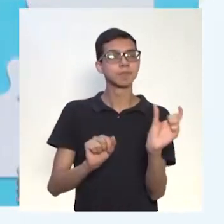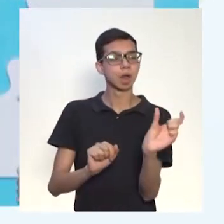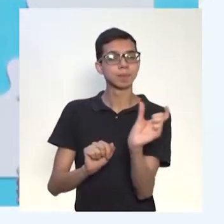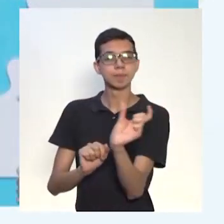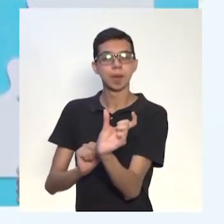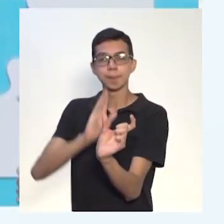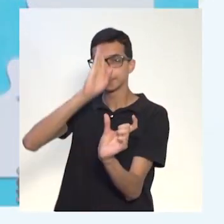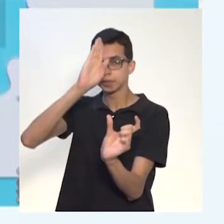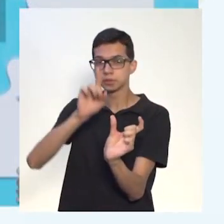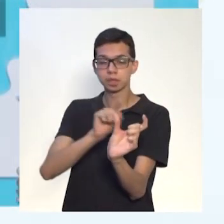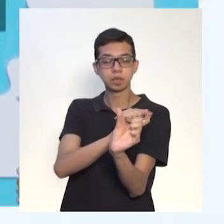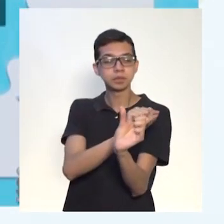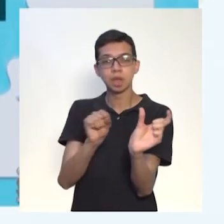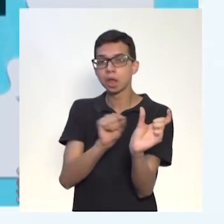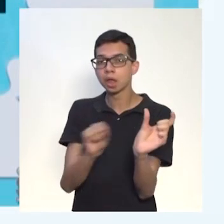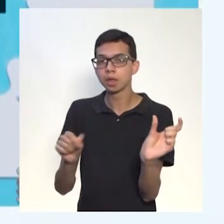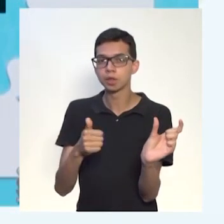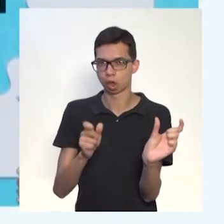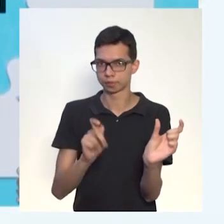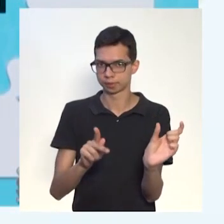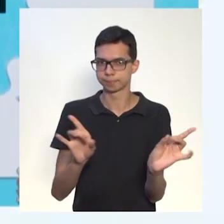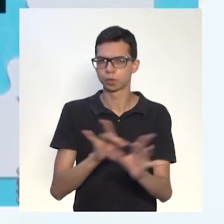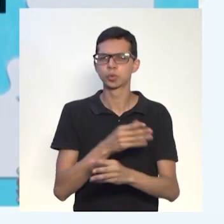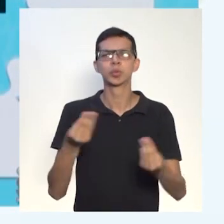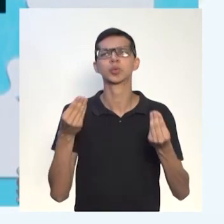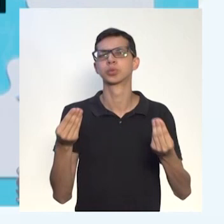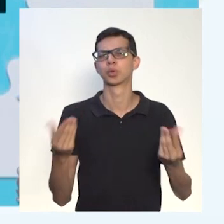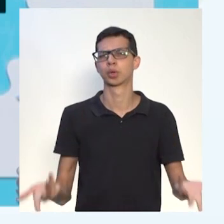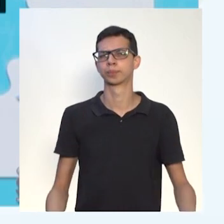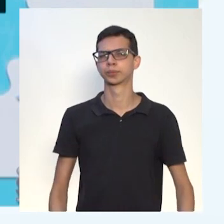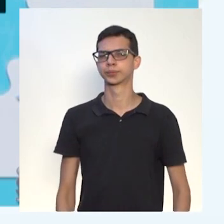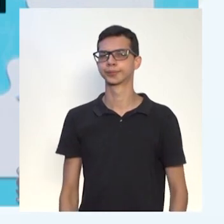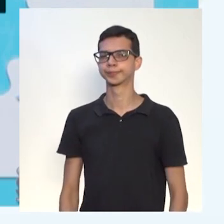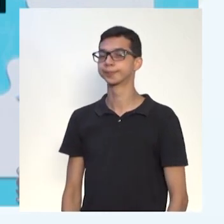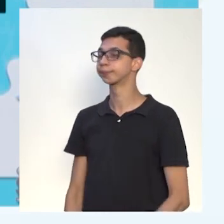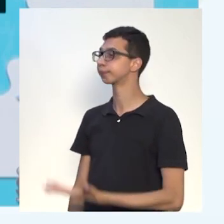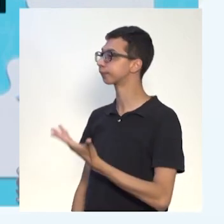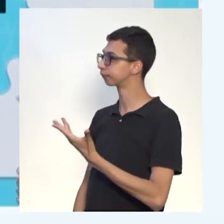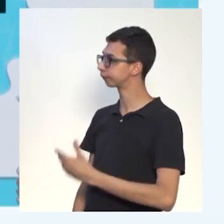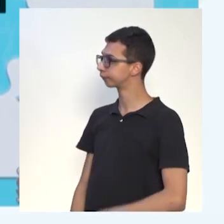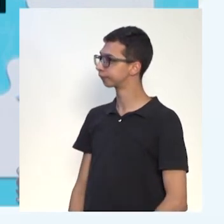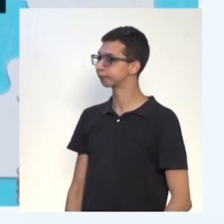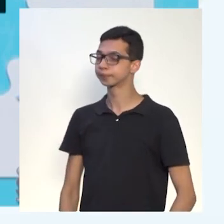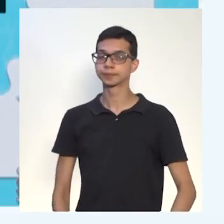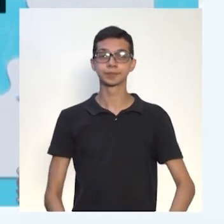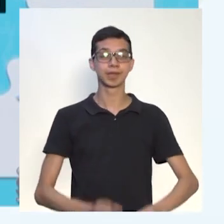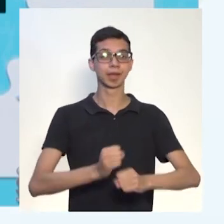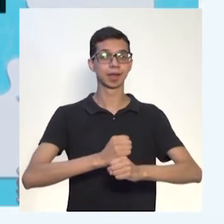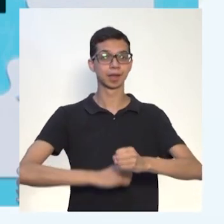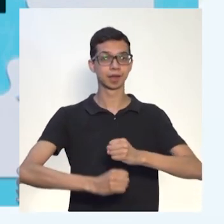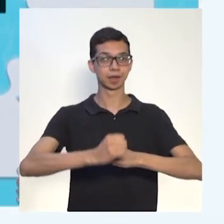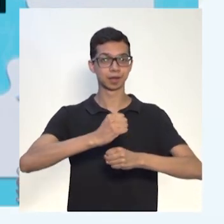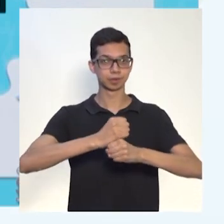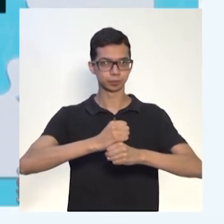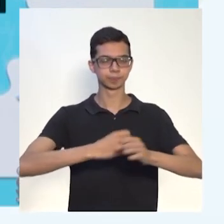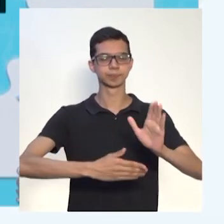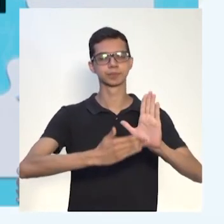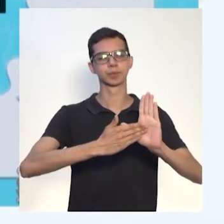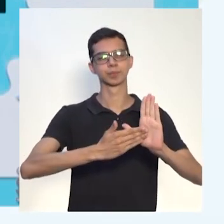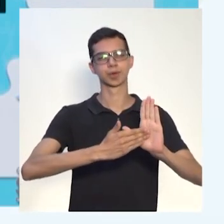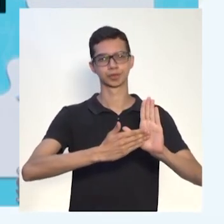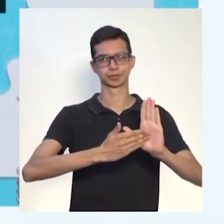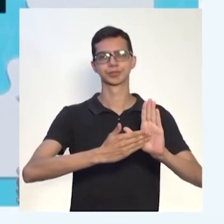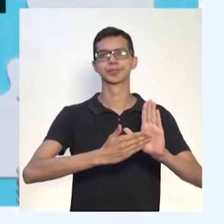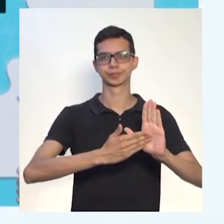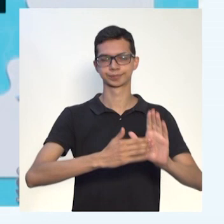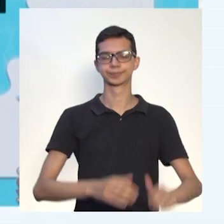Felps? Ó como fica aí. Tá lá a proposta do ano passado. Tirei print da tela do